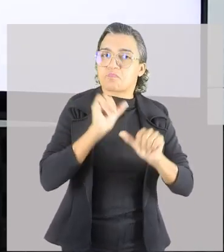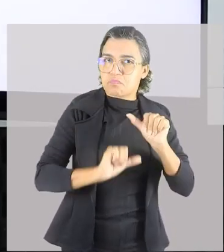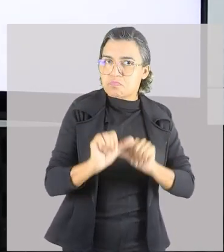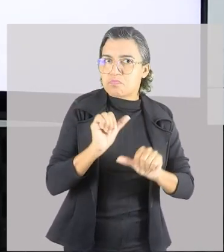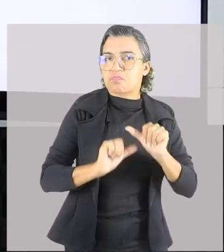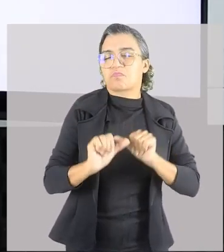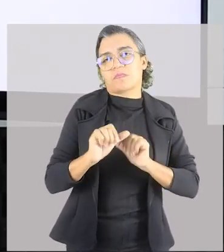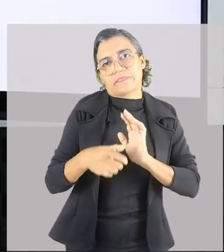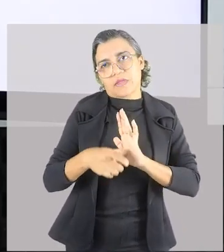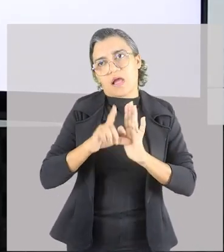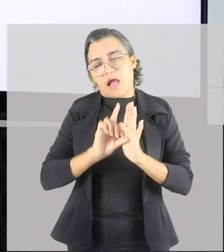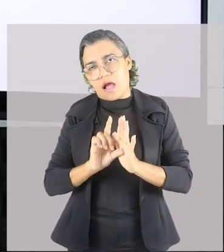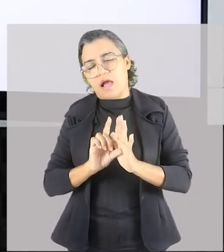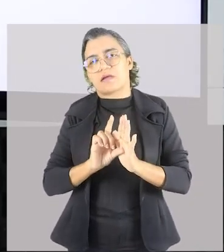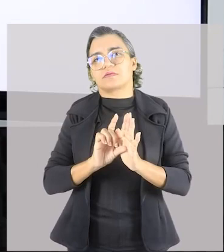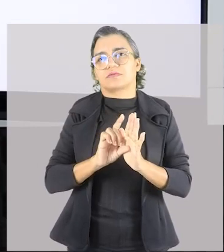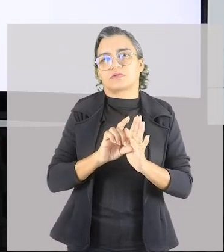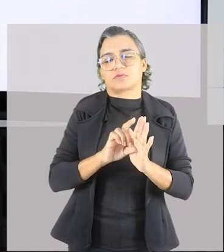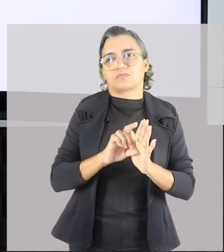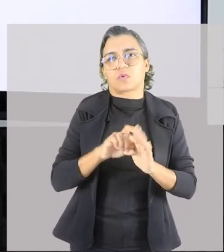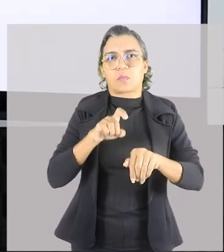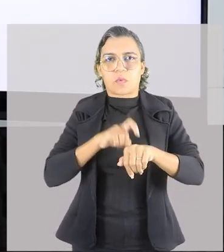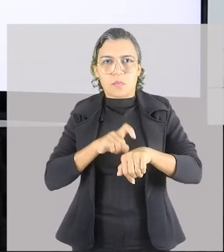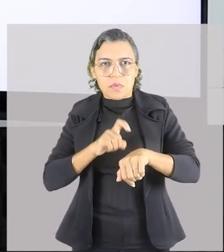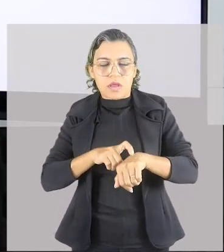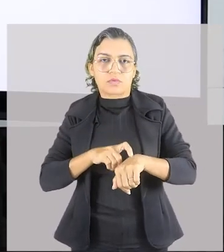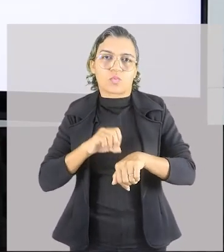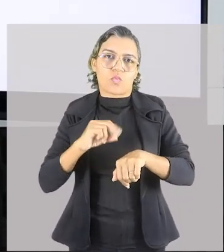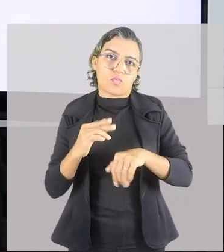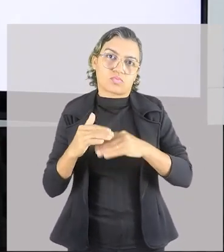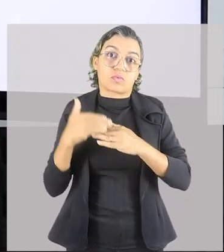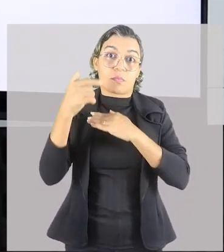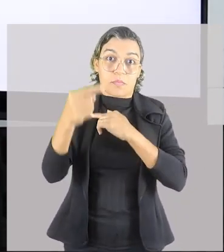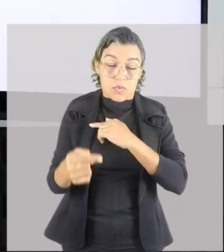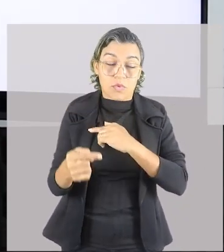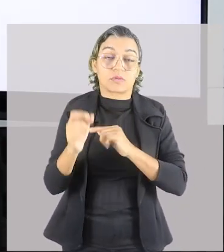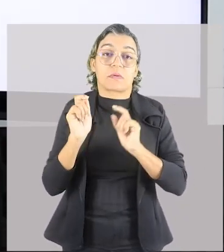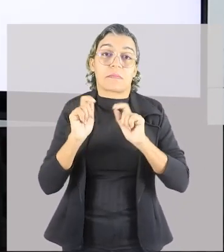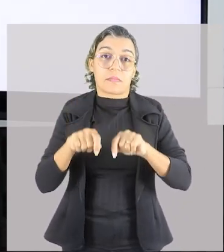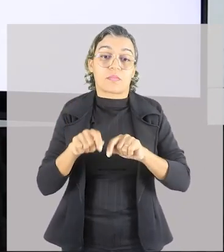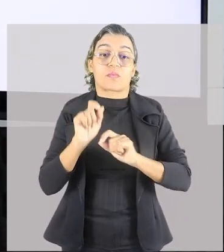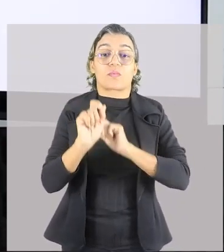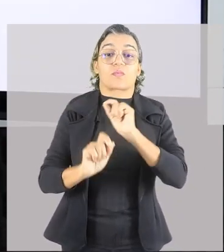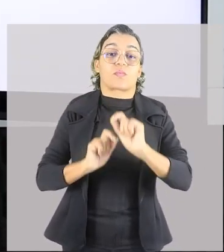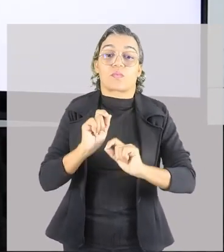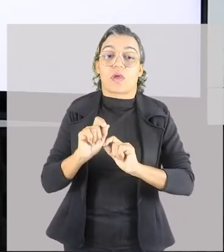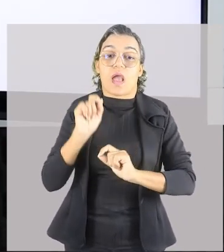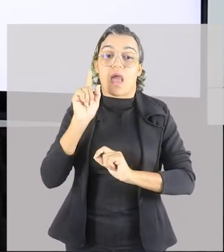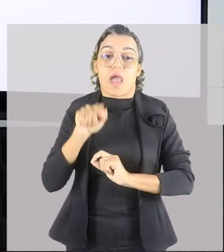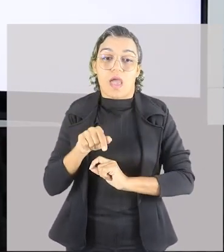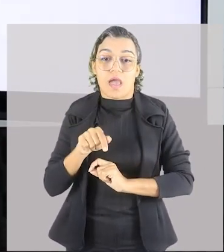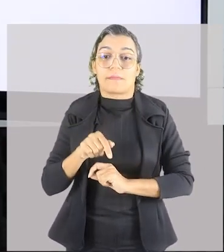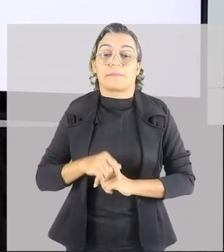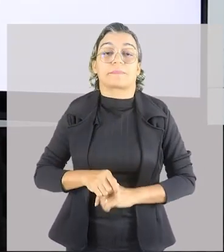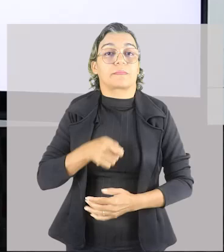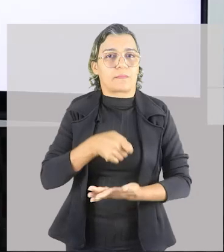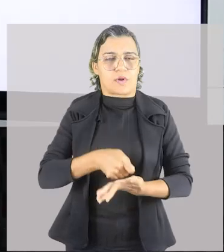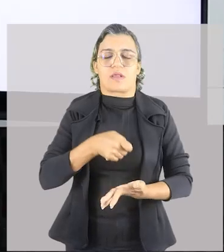modificadas antes, durante ou depois do jogo, elas são de